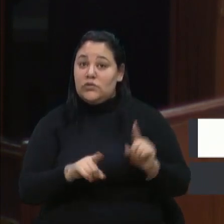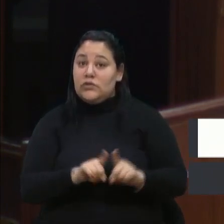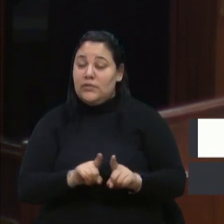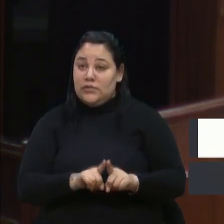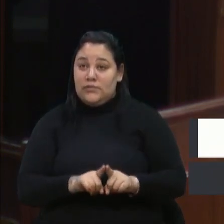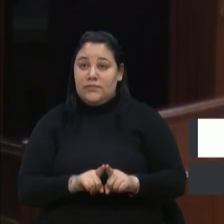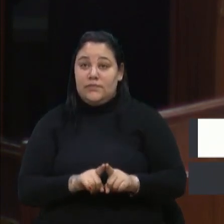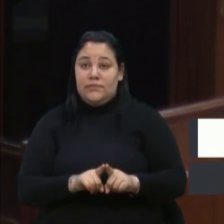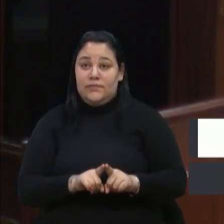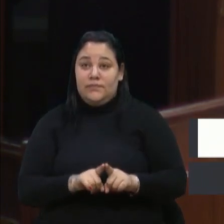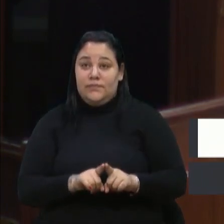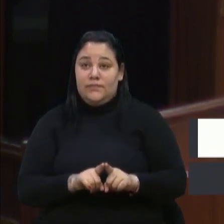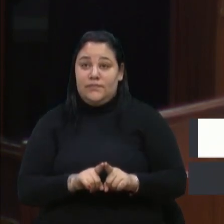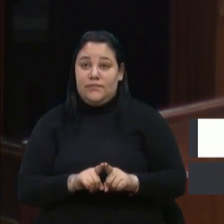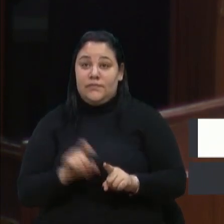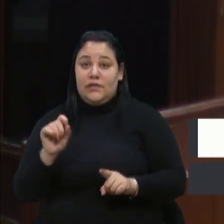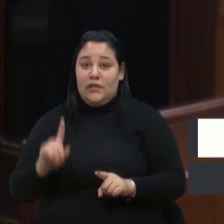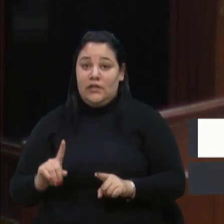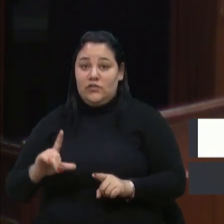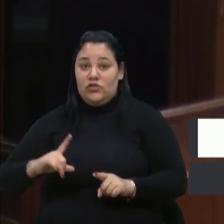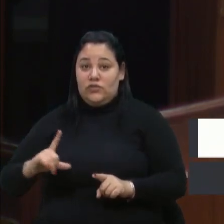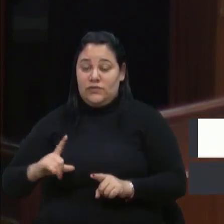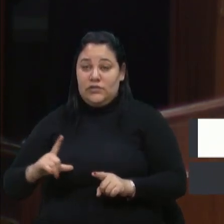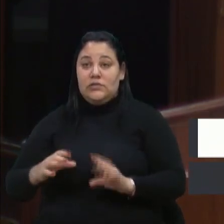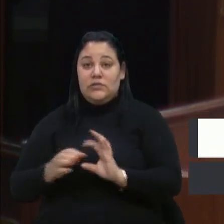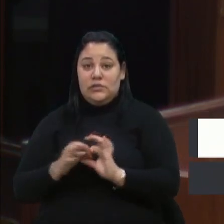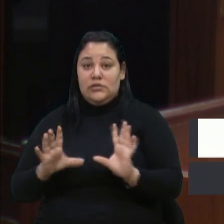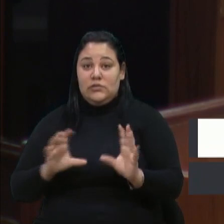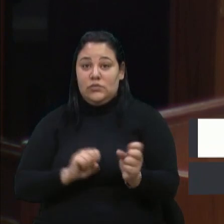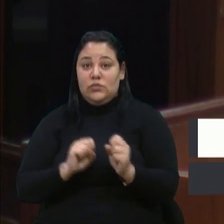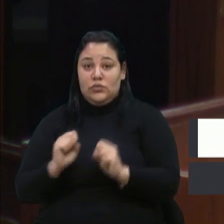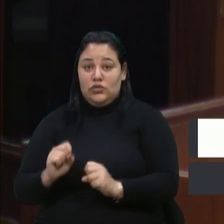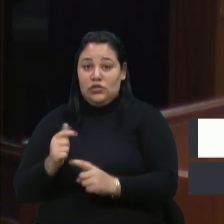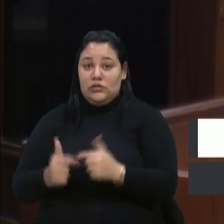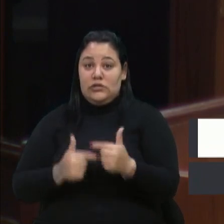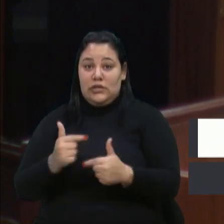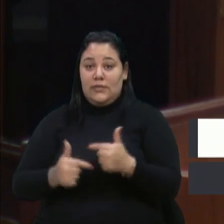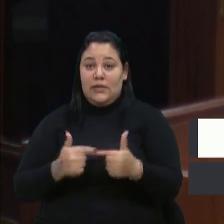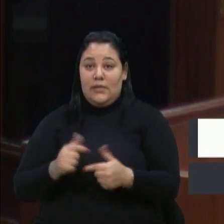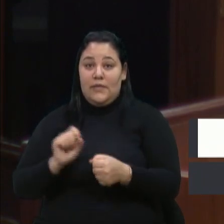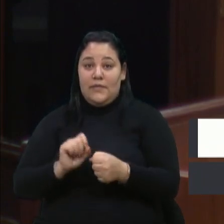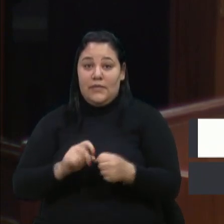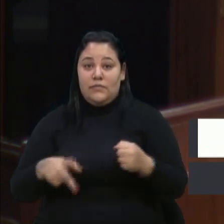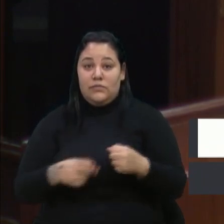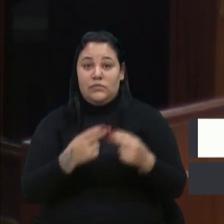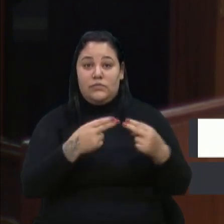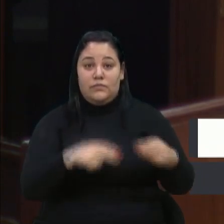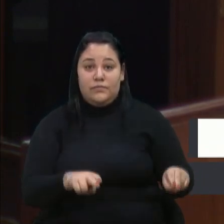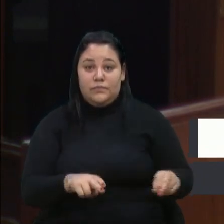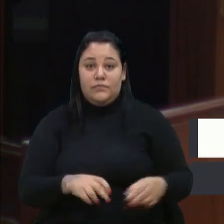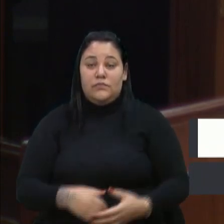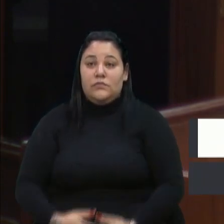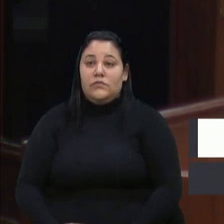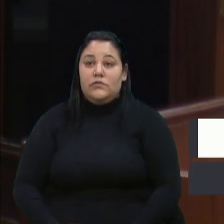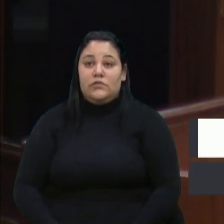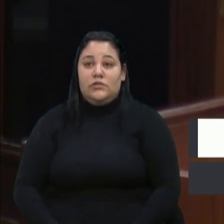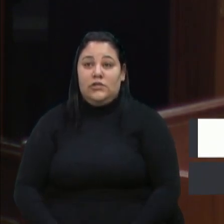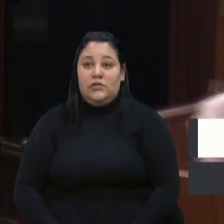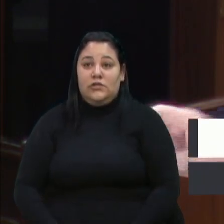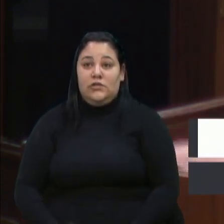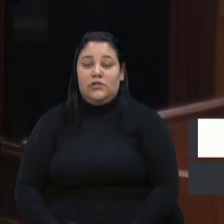que quem obtiver a concessão vai poder, então, trabalhar para a inauguração. E